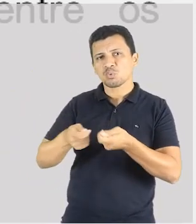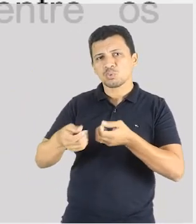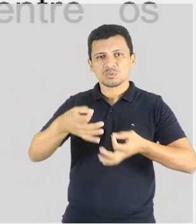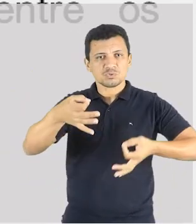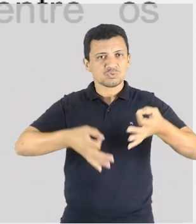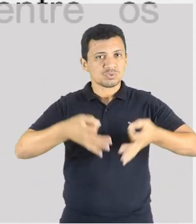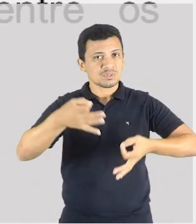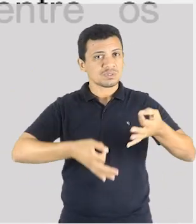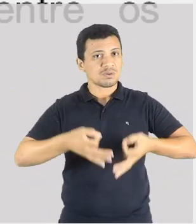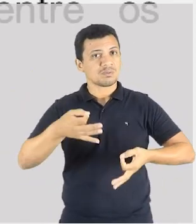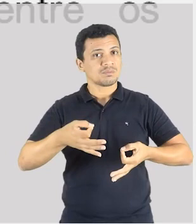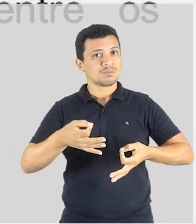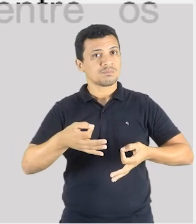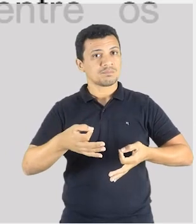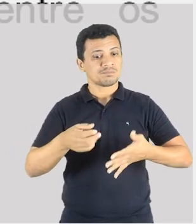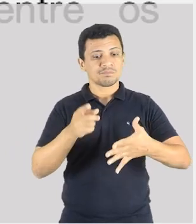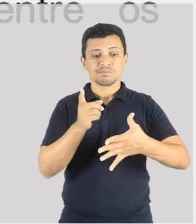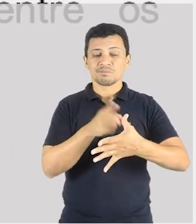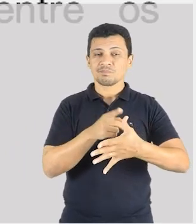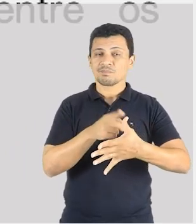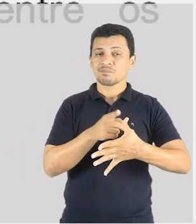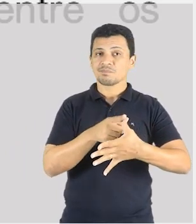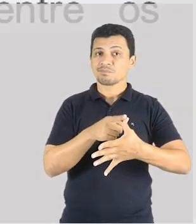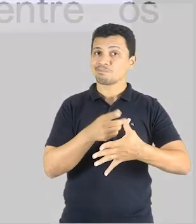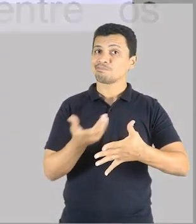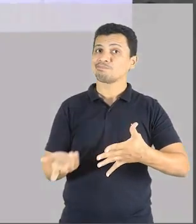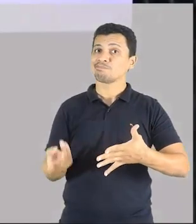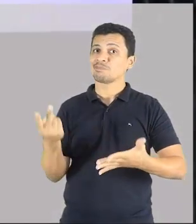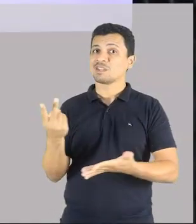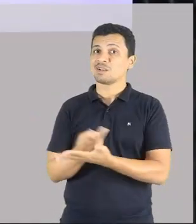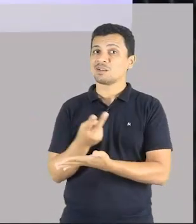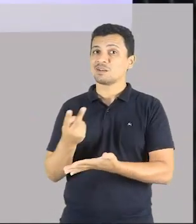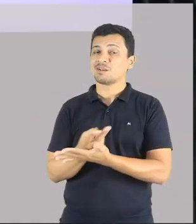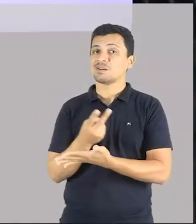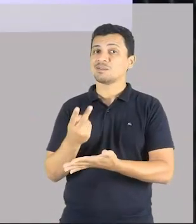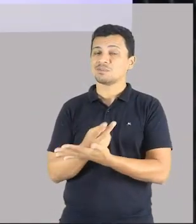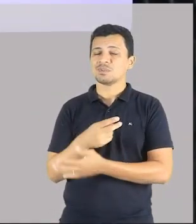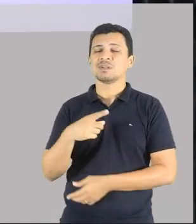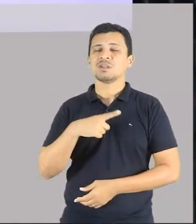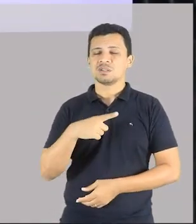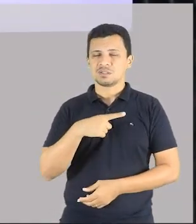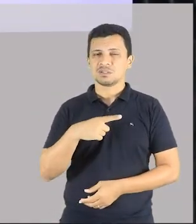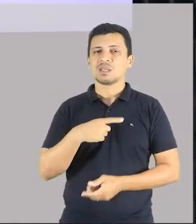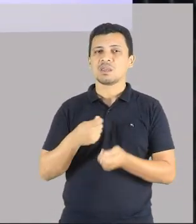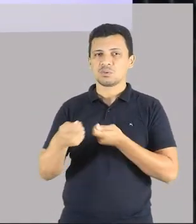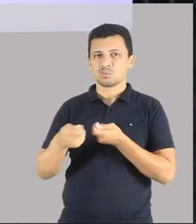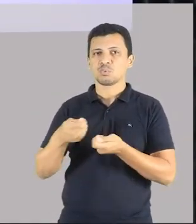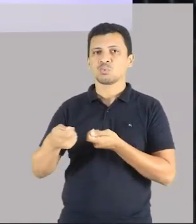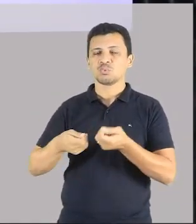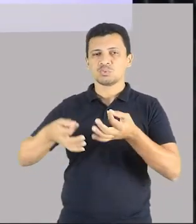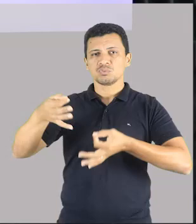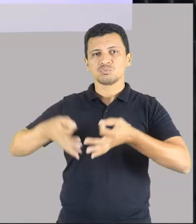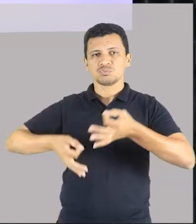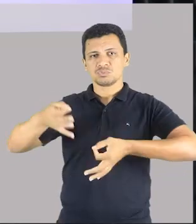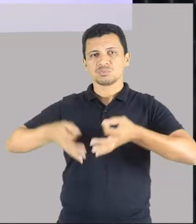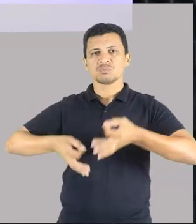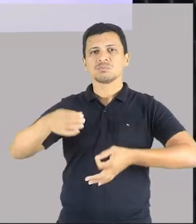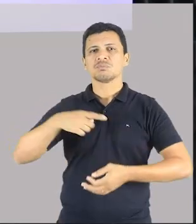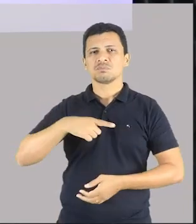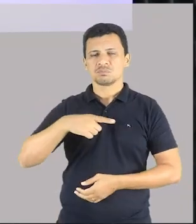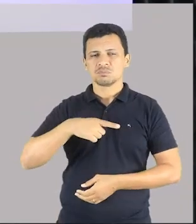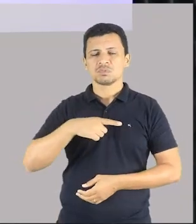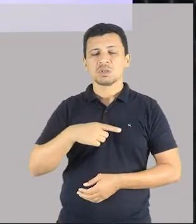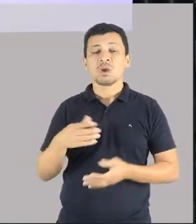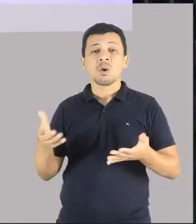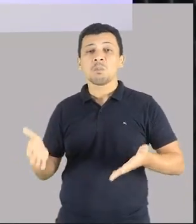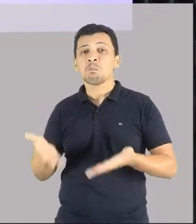E atenção aqui, desde já a gente vê que essa questão está incorreta. Sim, eles estão sujeitos ao controle judicial. Inclusive, a